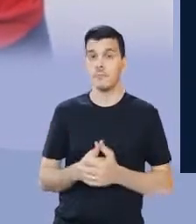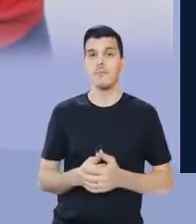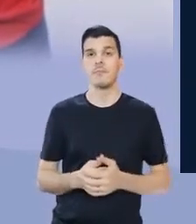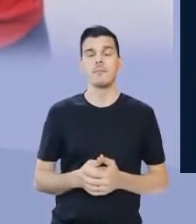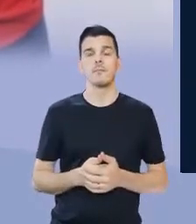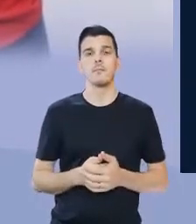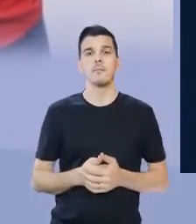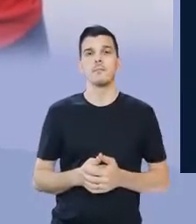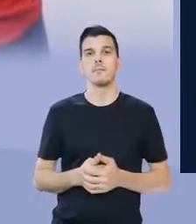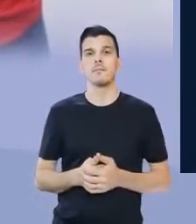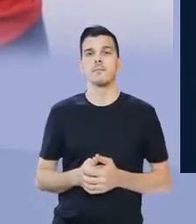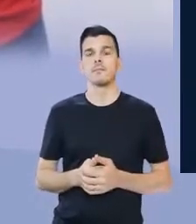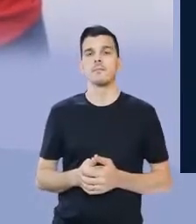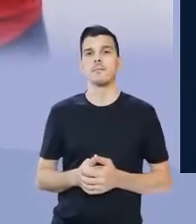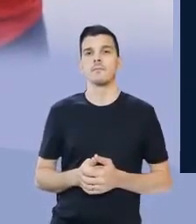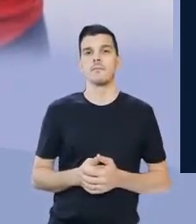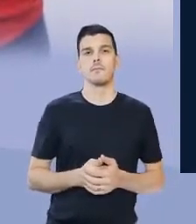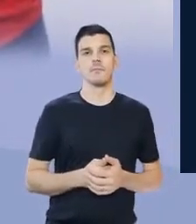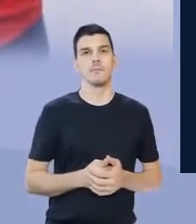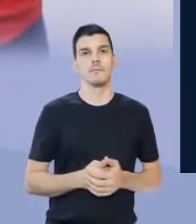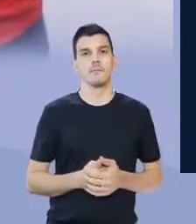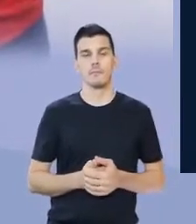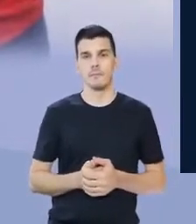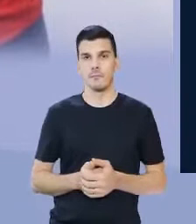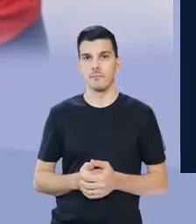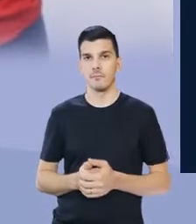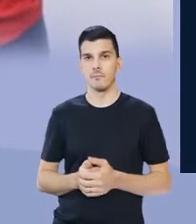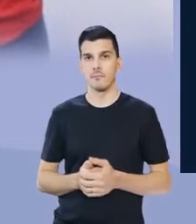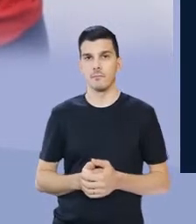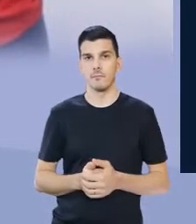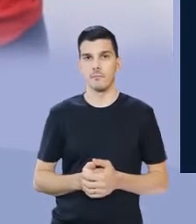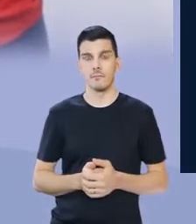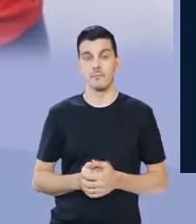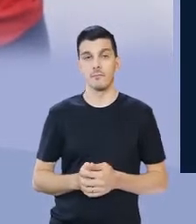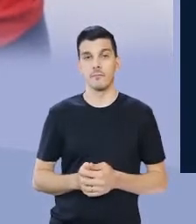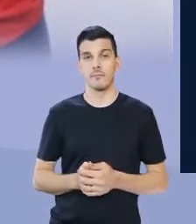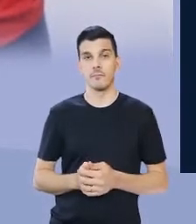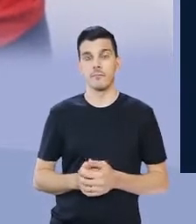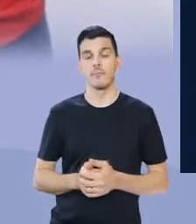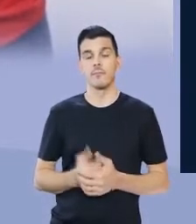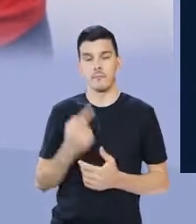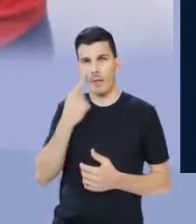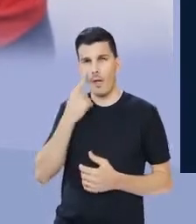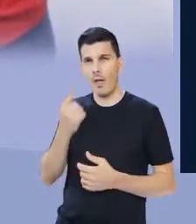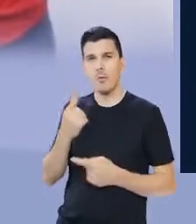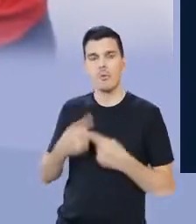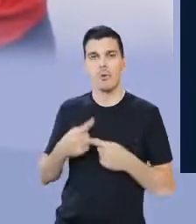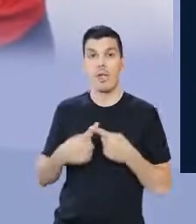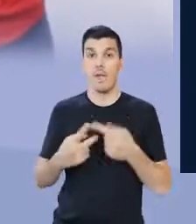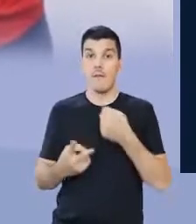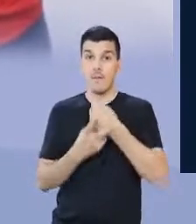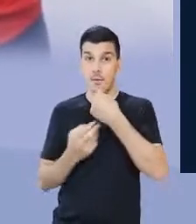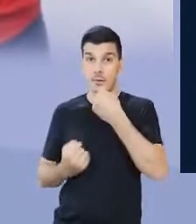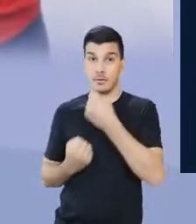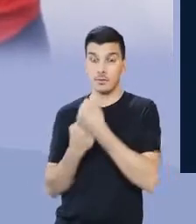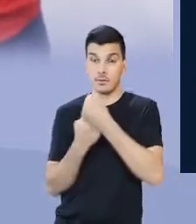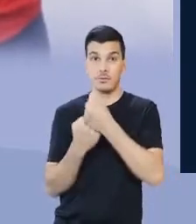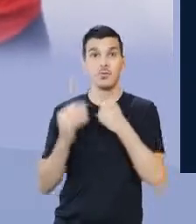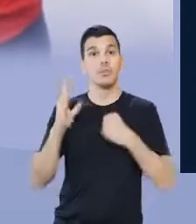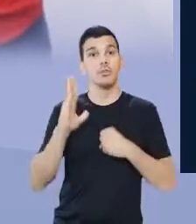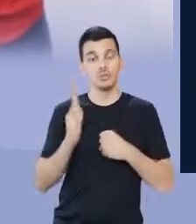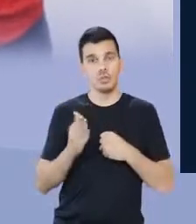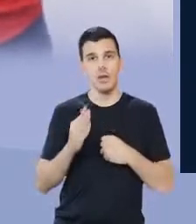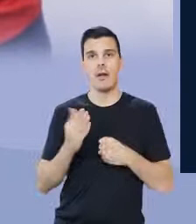no afirmativo I spoke, no negativo você fala I didn't speak. Até porque o verbo auxiliar, ele